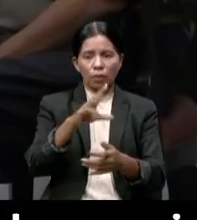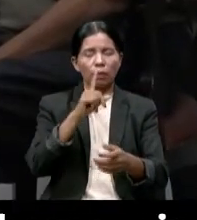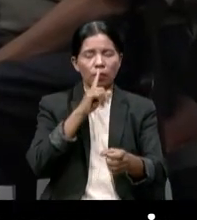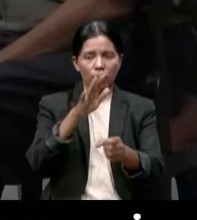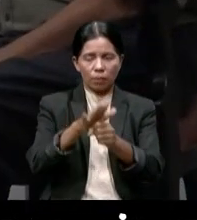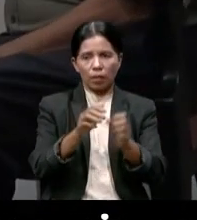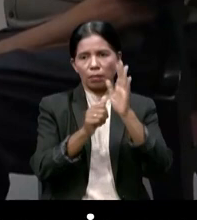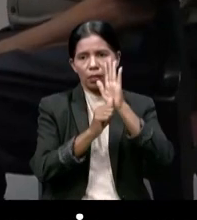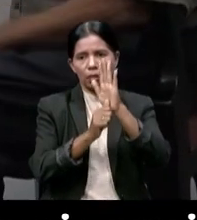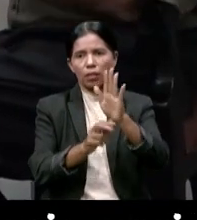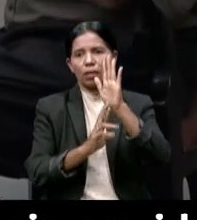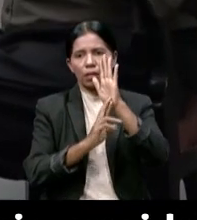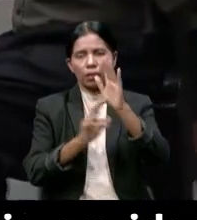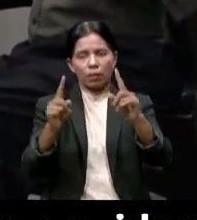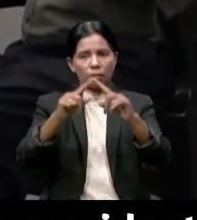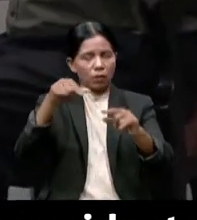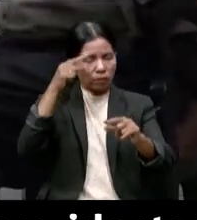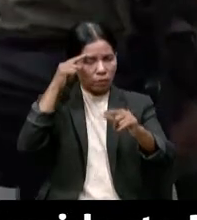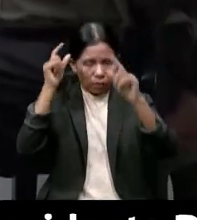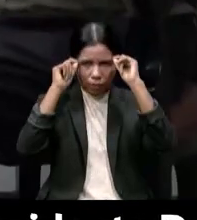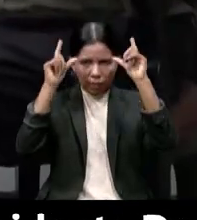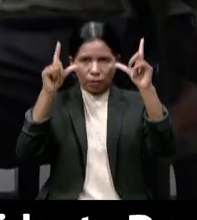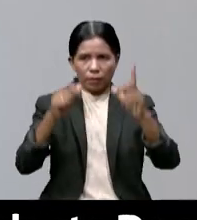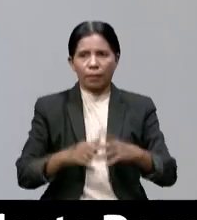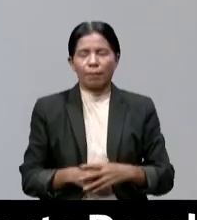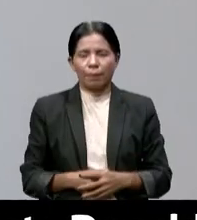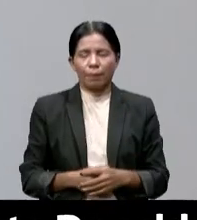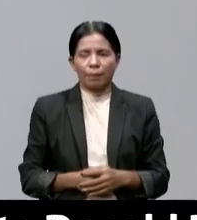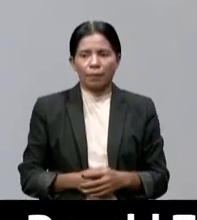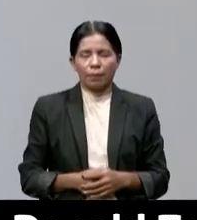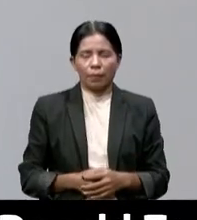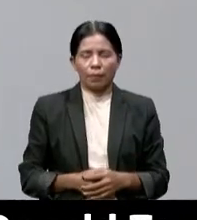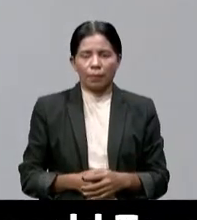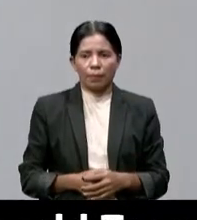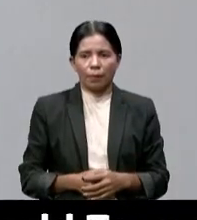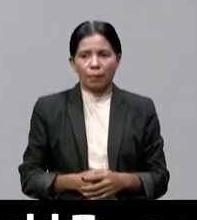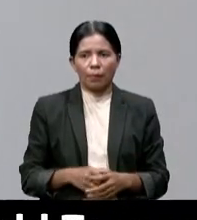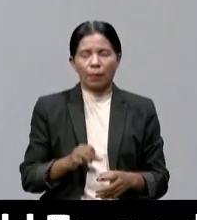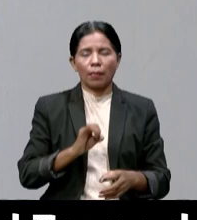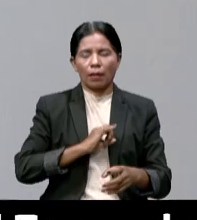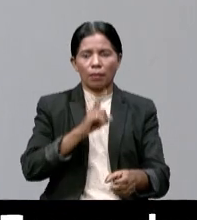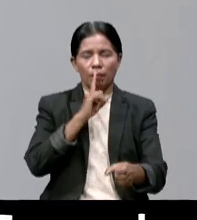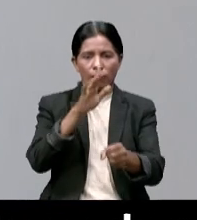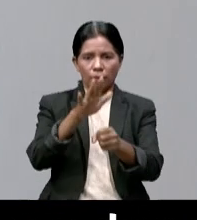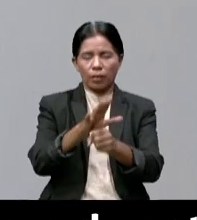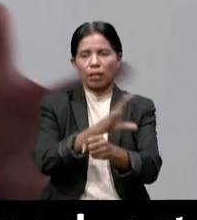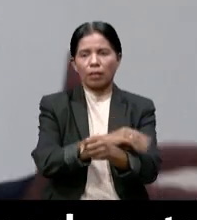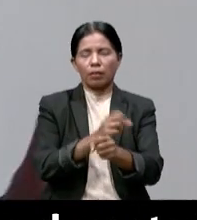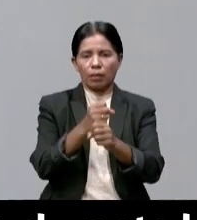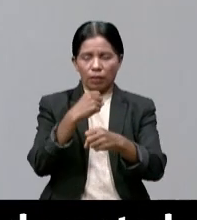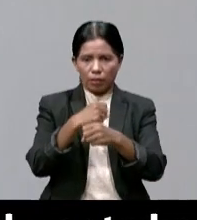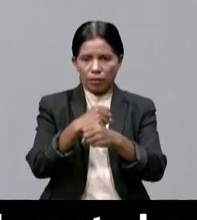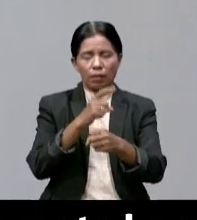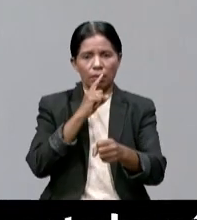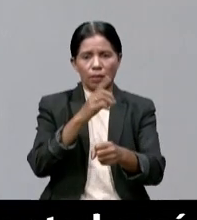se apresenta relatório ba governo Timor-Leste. I just met with the Prime Minister Janana Guzmão to how